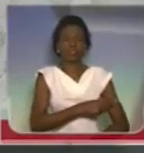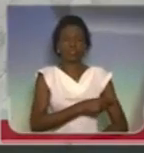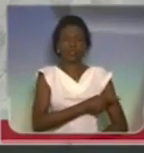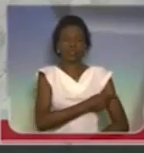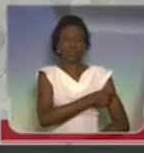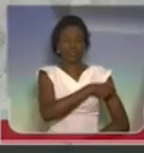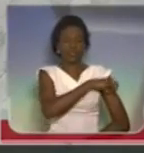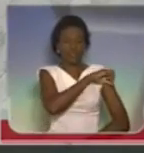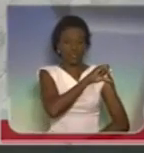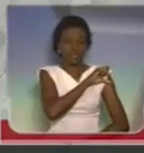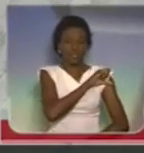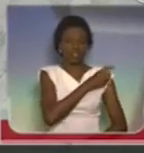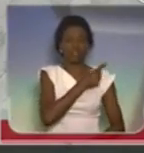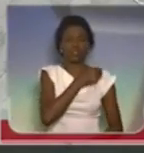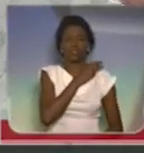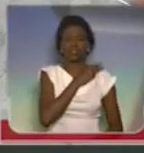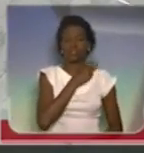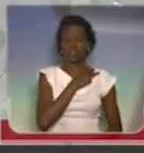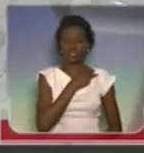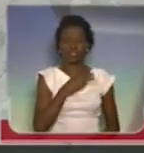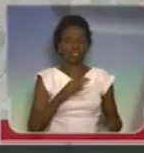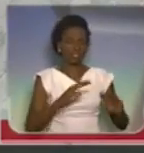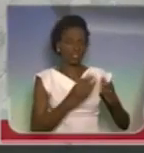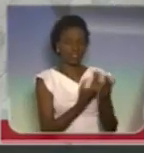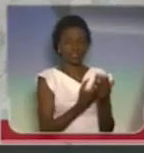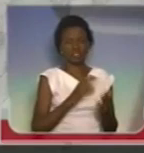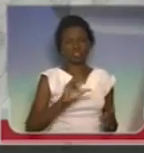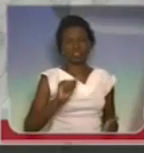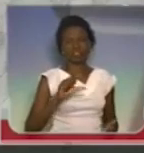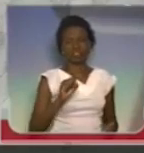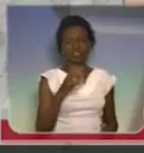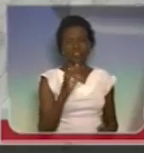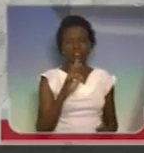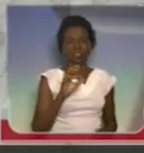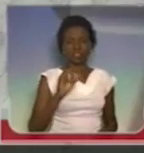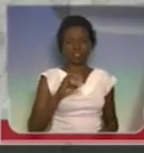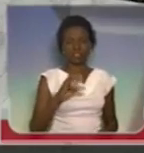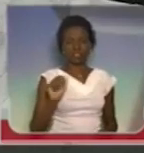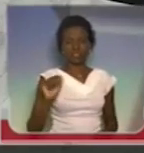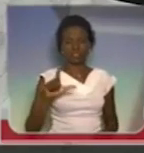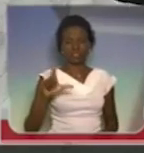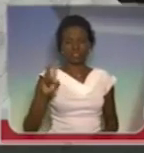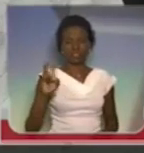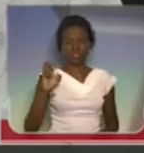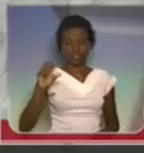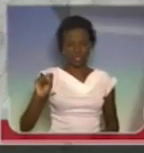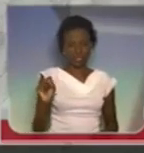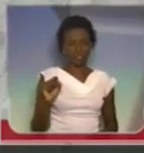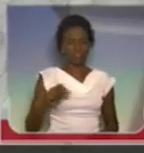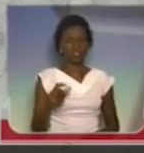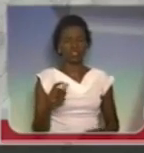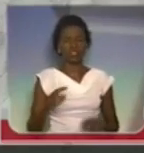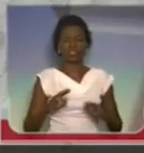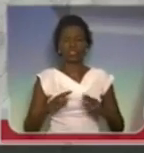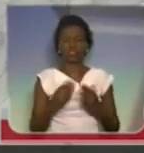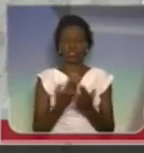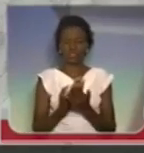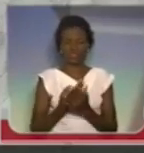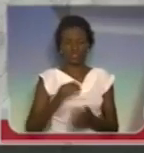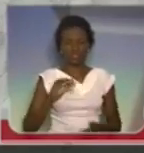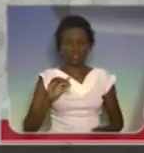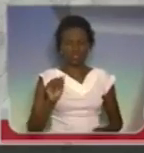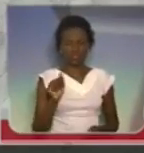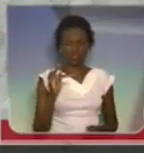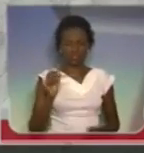médio nessa escola Castro Alves ou na escola Ernesto fagim ou na escola lá em Ibitinga que eu acompanhei o caso da